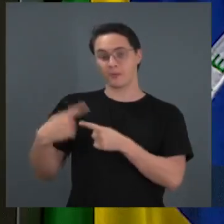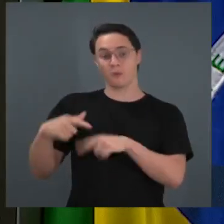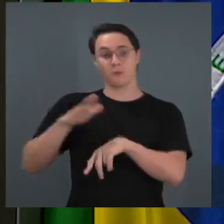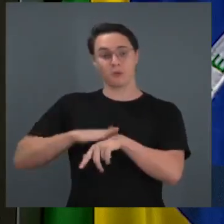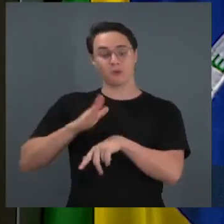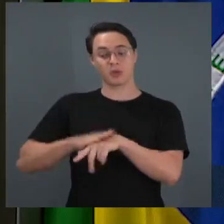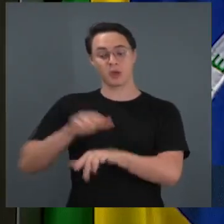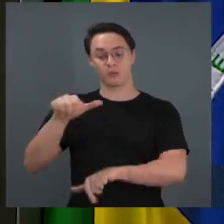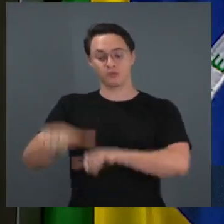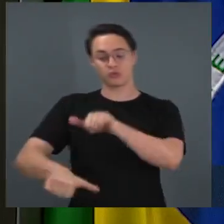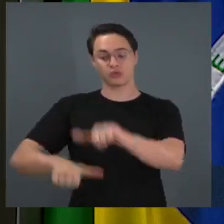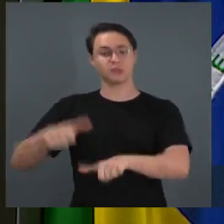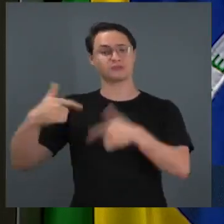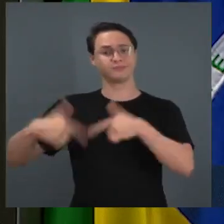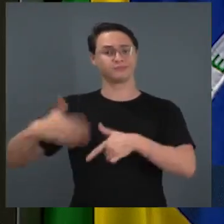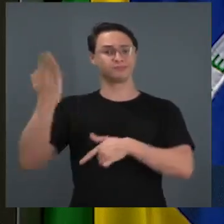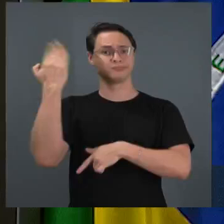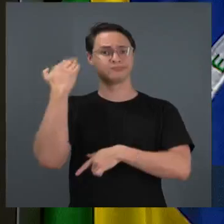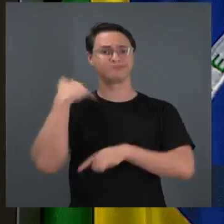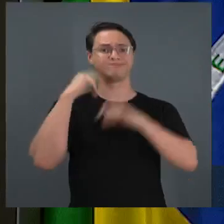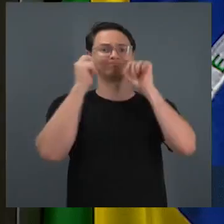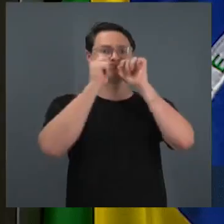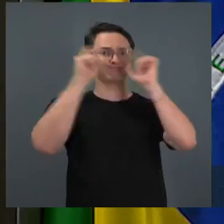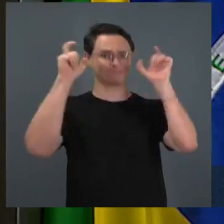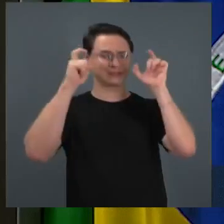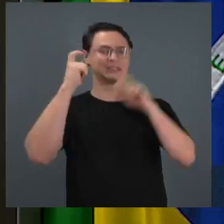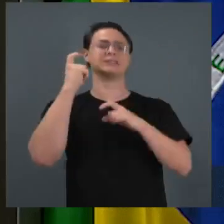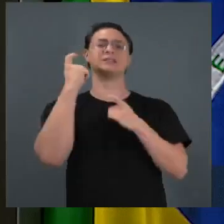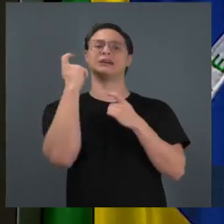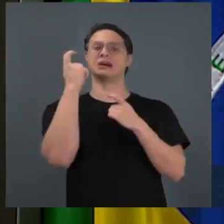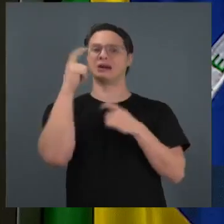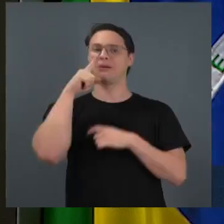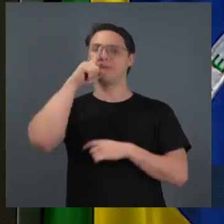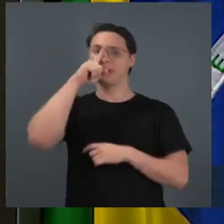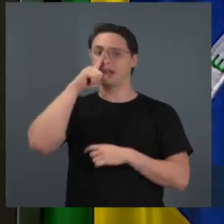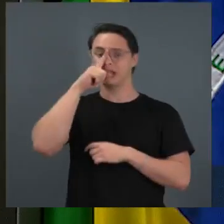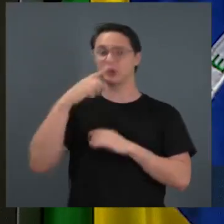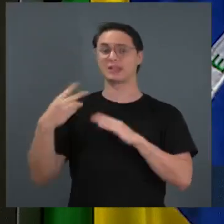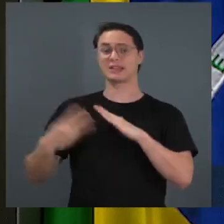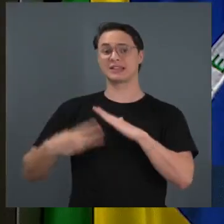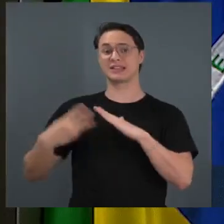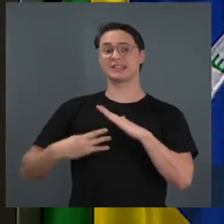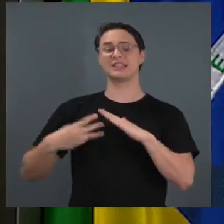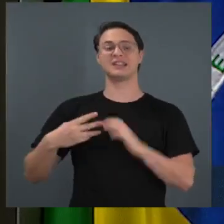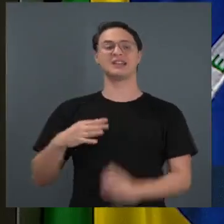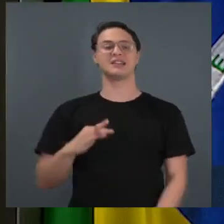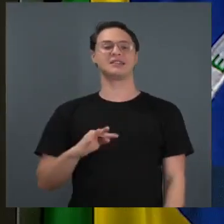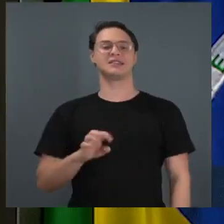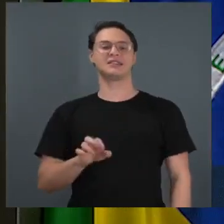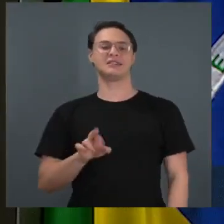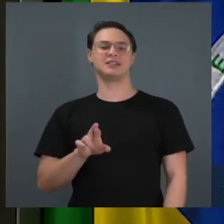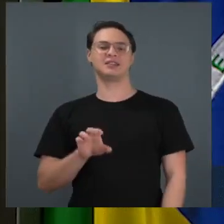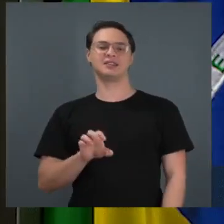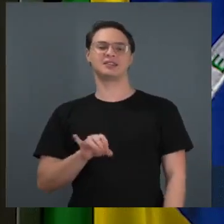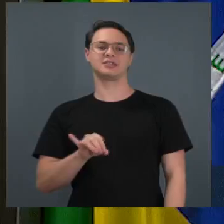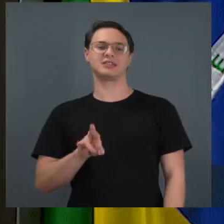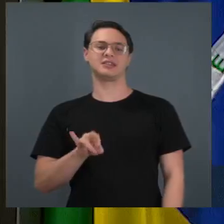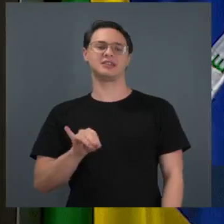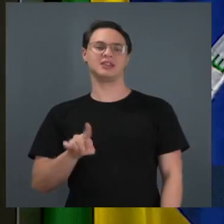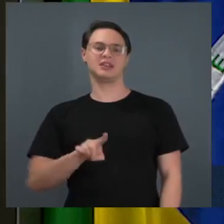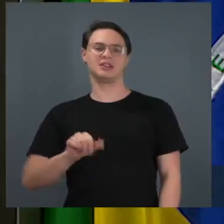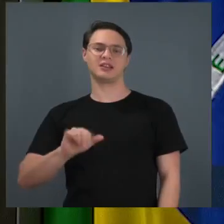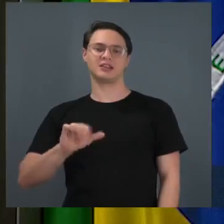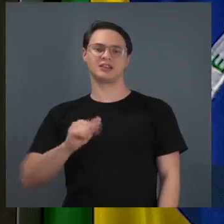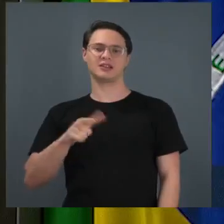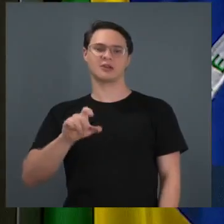trabalhista, alertávamos já para os perigos da terceirização ilimitada, que o Supremo também decidiu